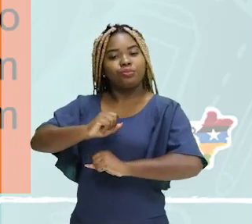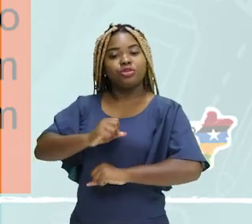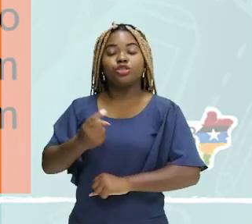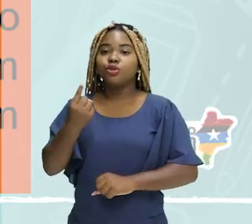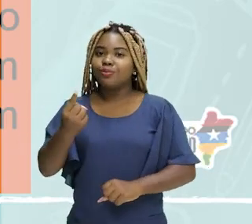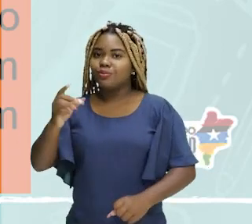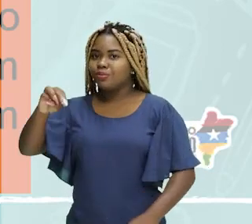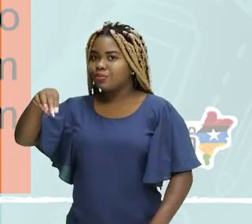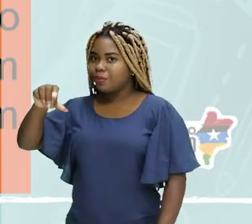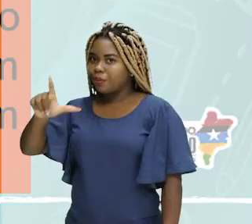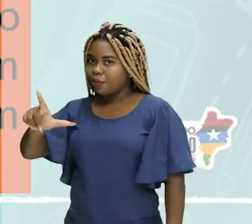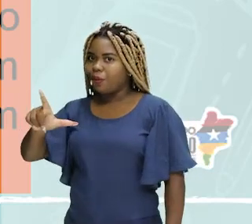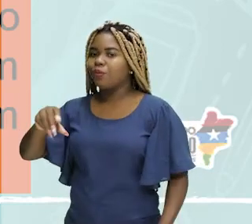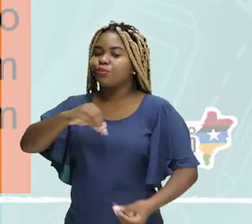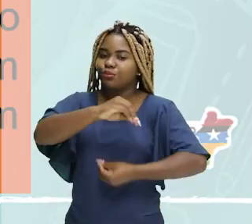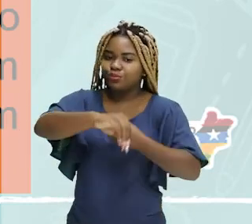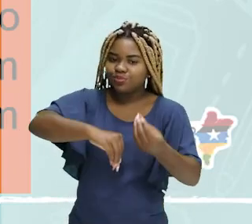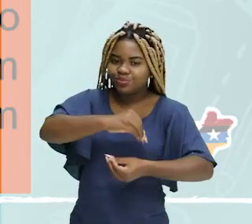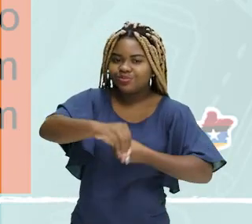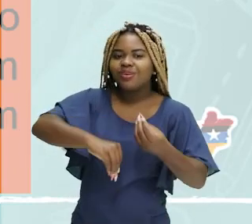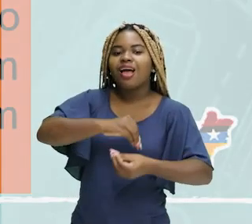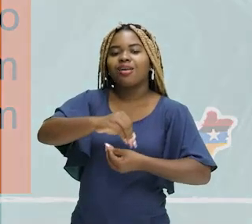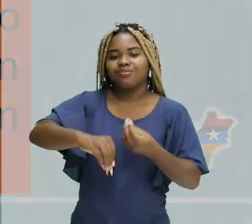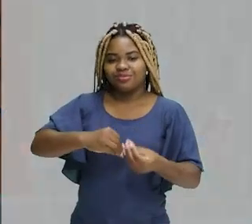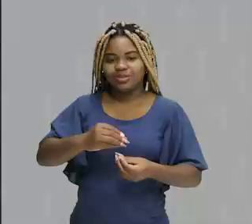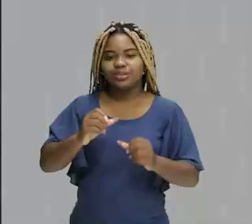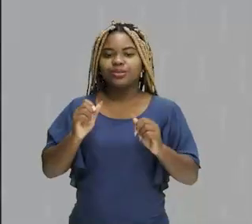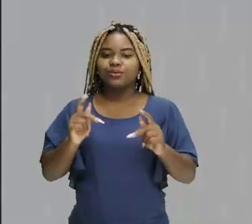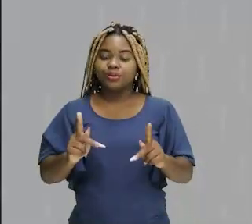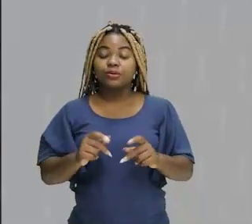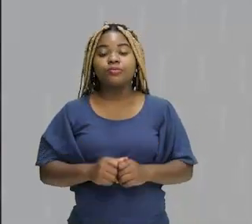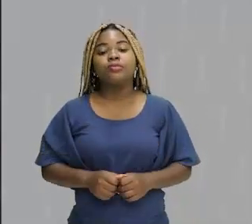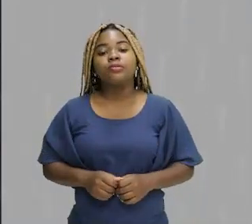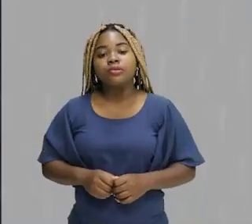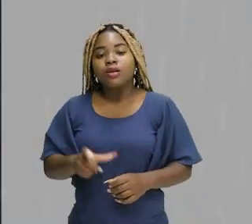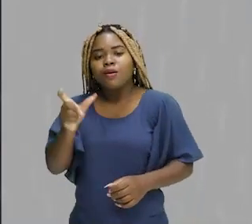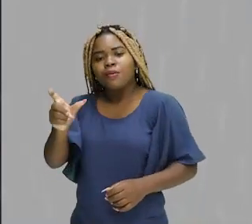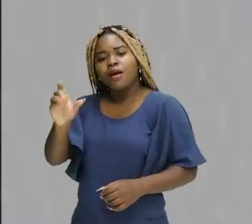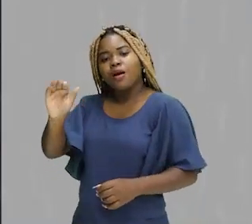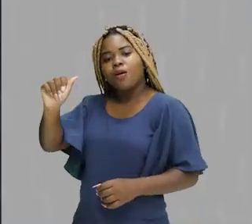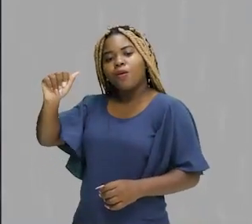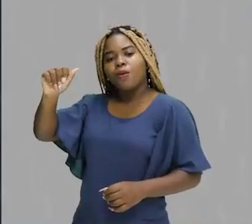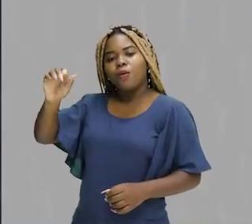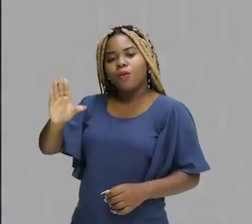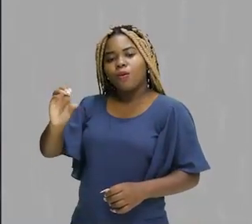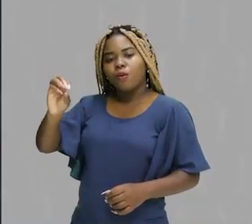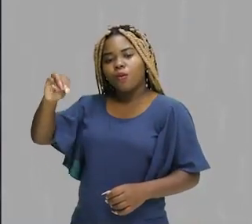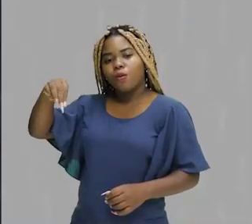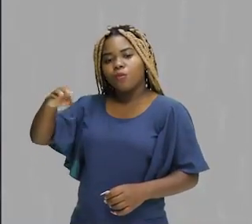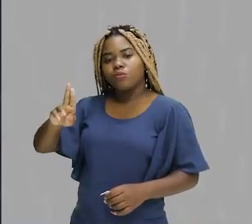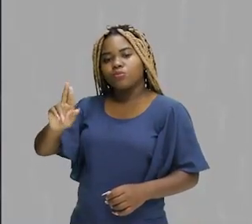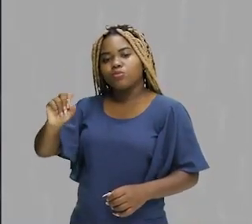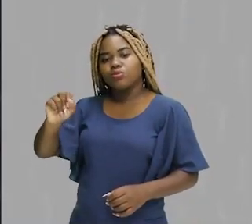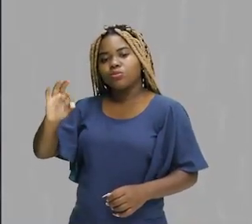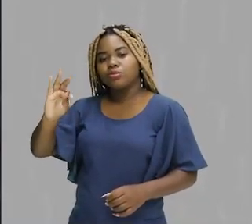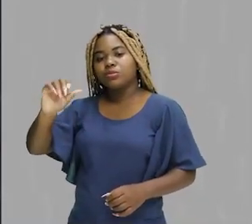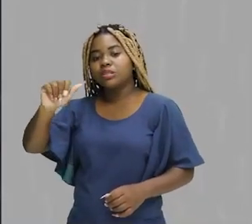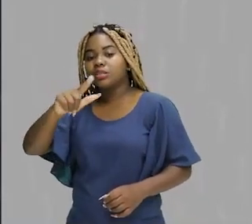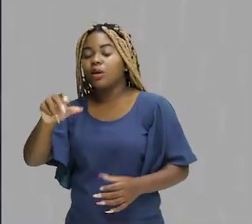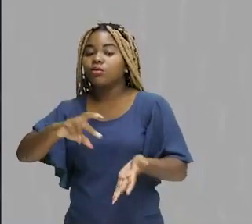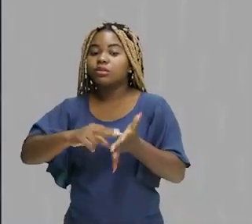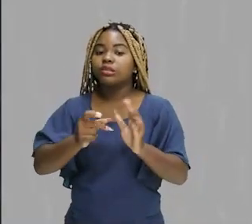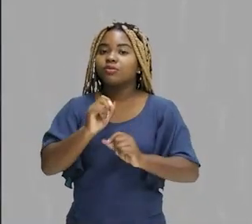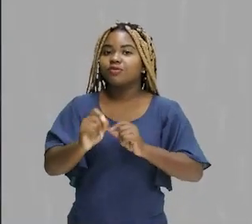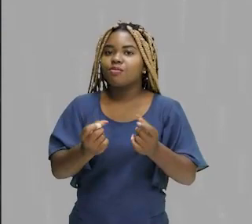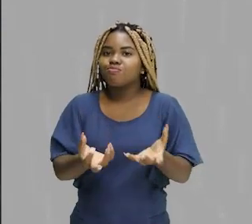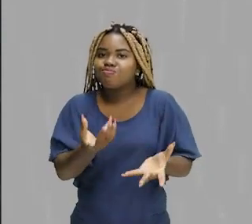uma substância no estado padrão. Turma, combustão é sinônimo de queima. Então, eu trouxe até aqui